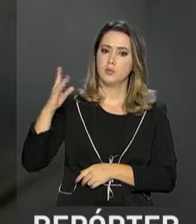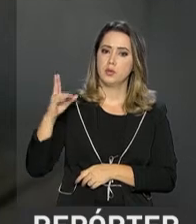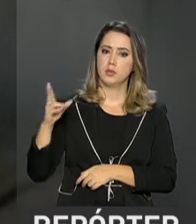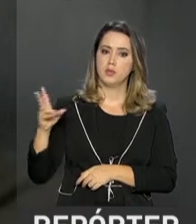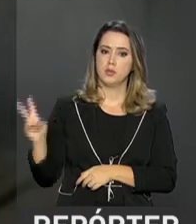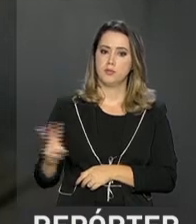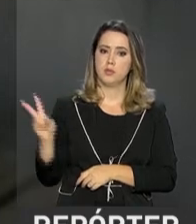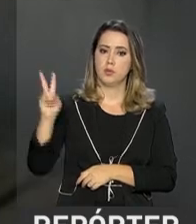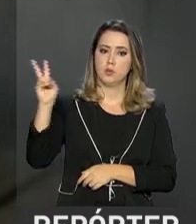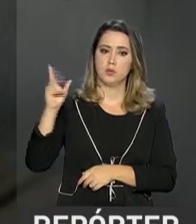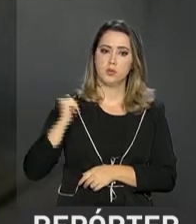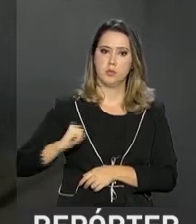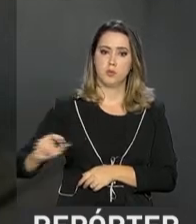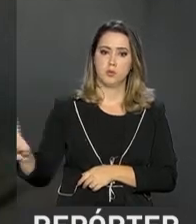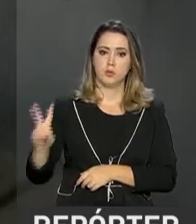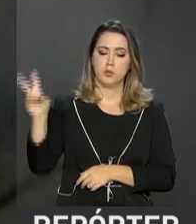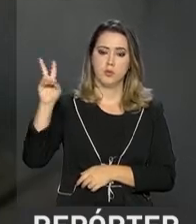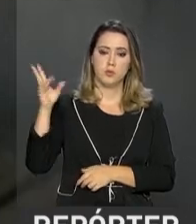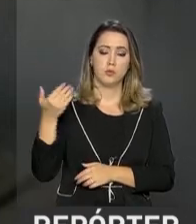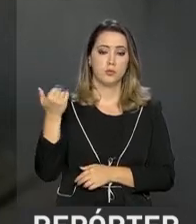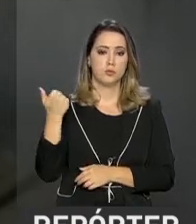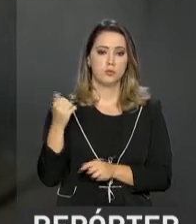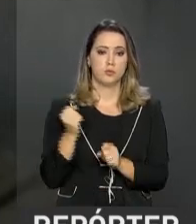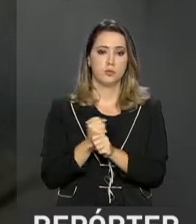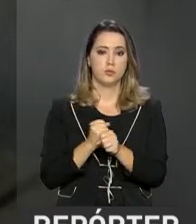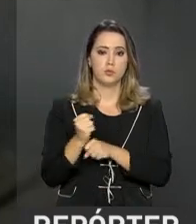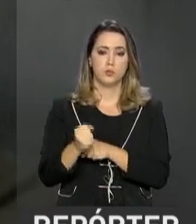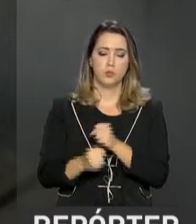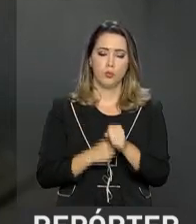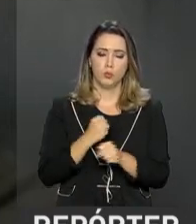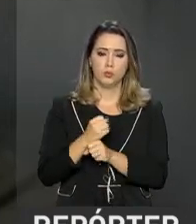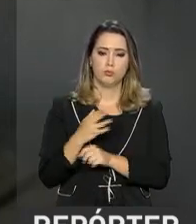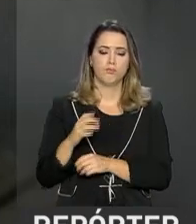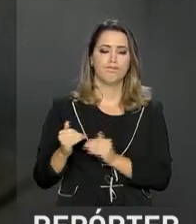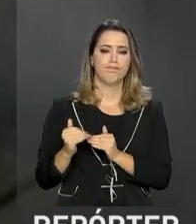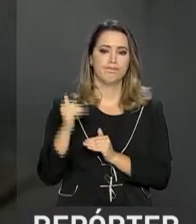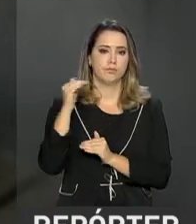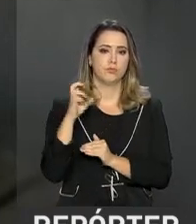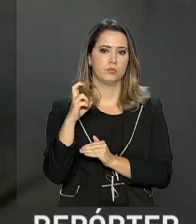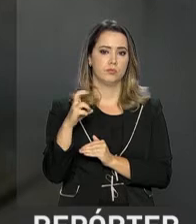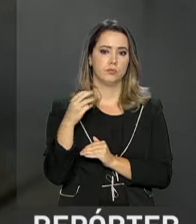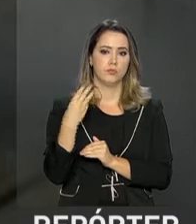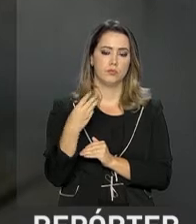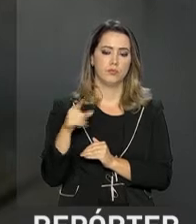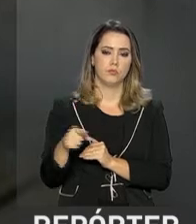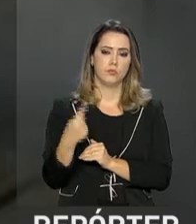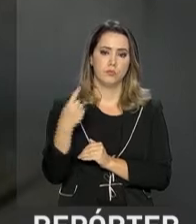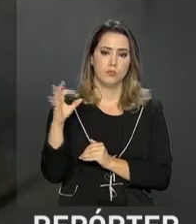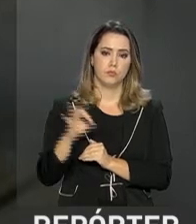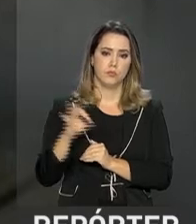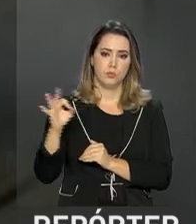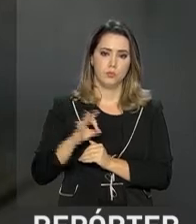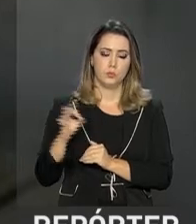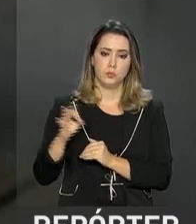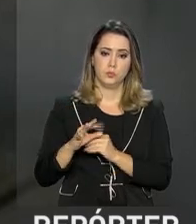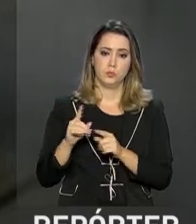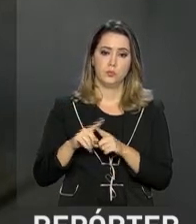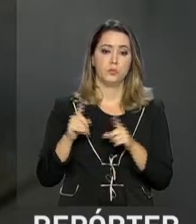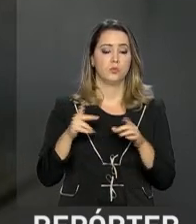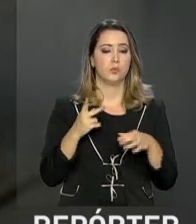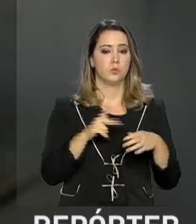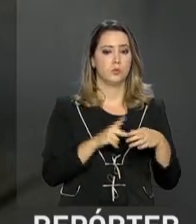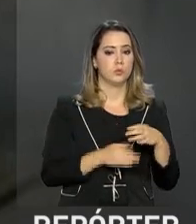valores no último ano o banco do brasil teve um crescimento no valor de mercado de 53 por cento já